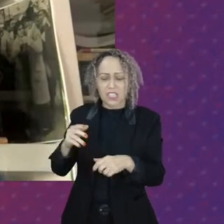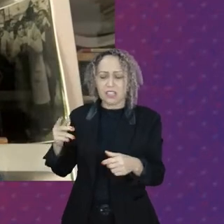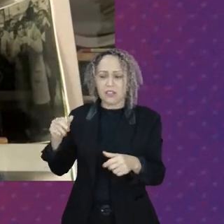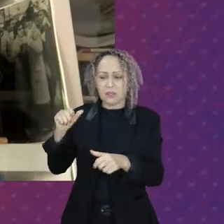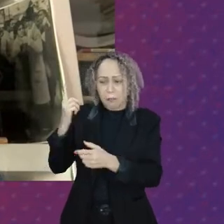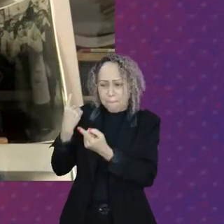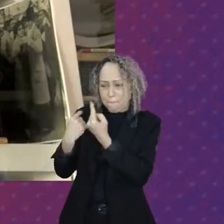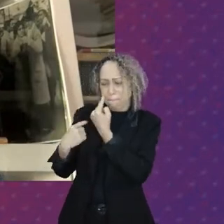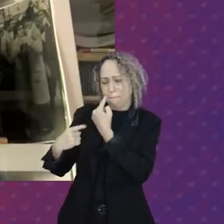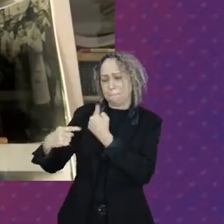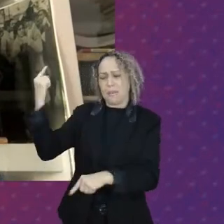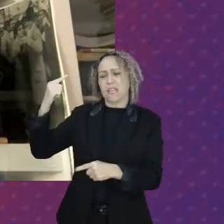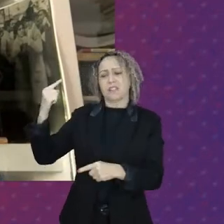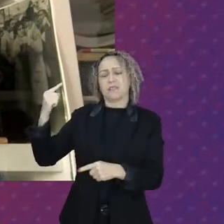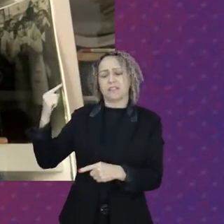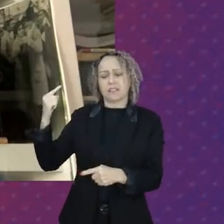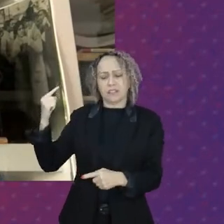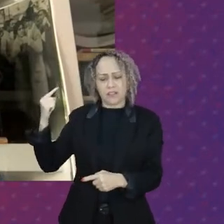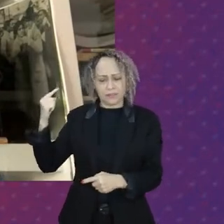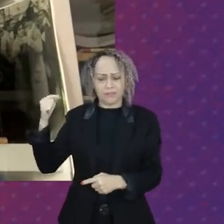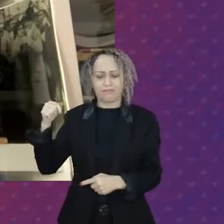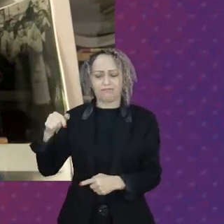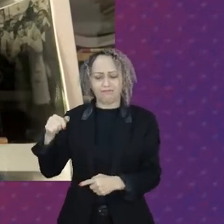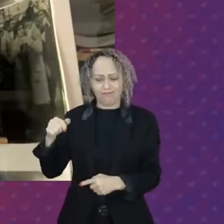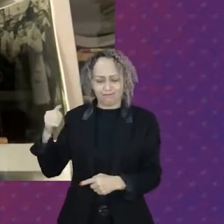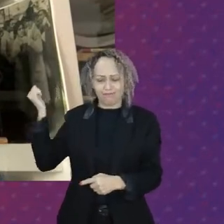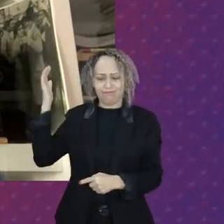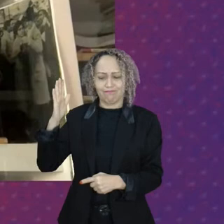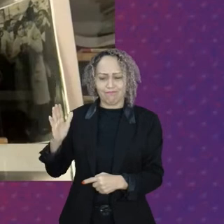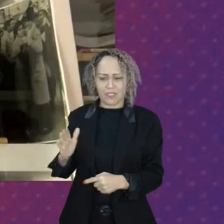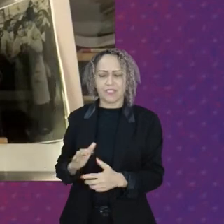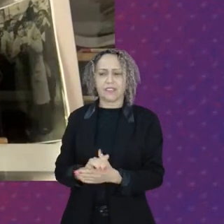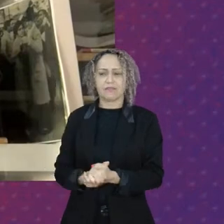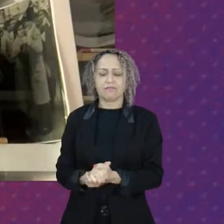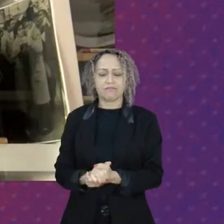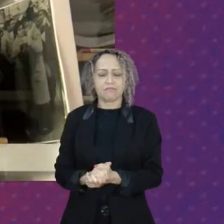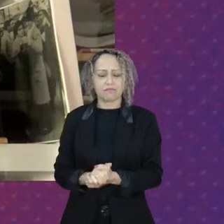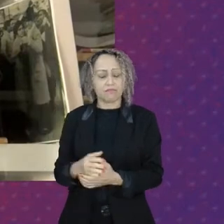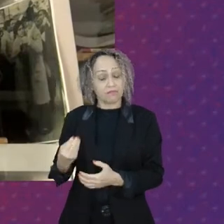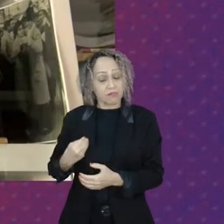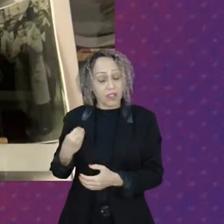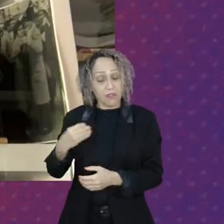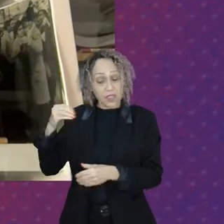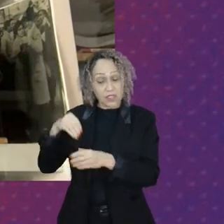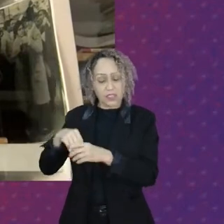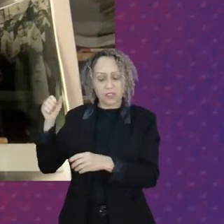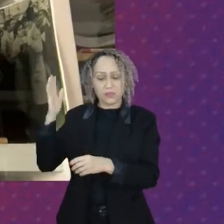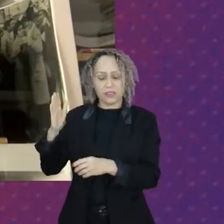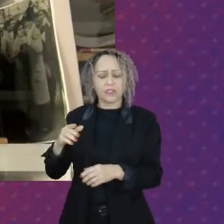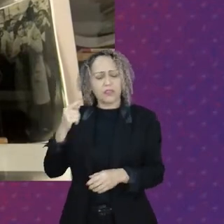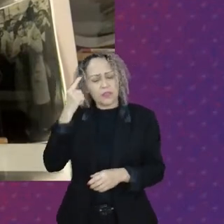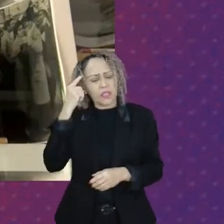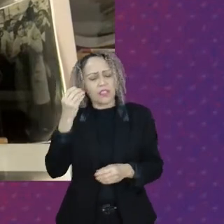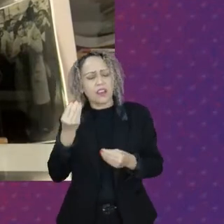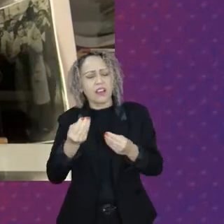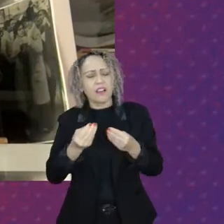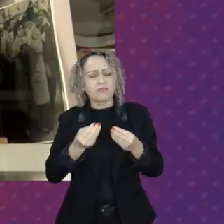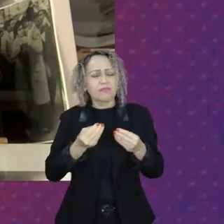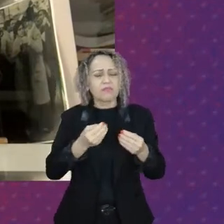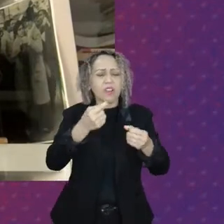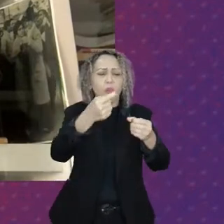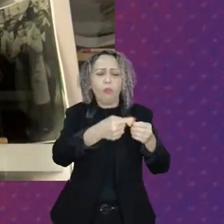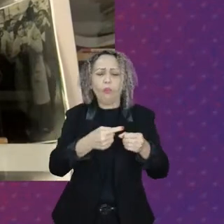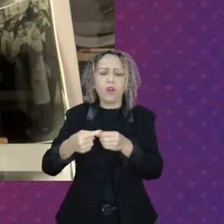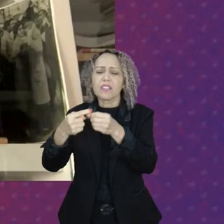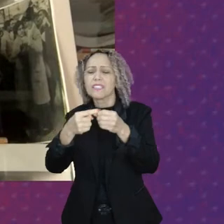tem que imaginar, e pode imaginar, como podem ser as cidades em que